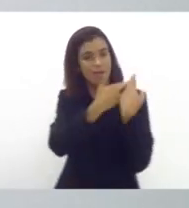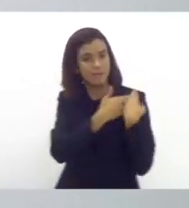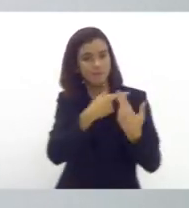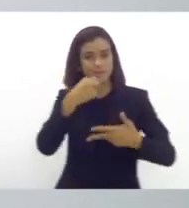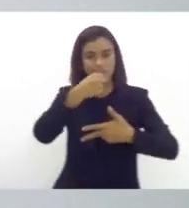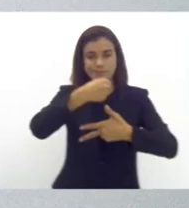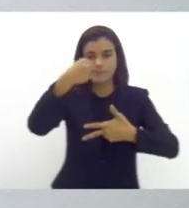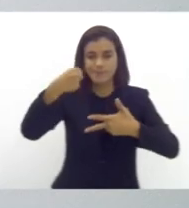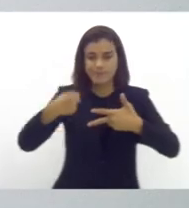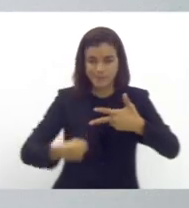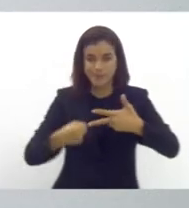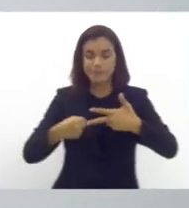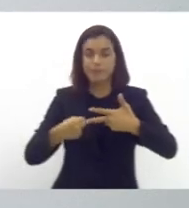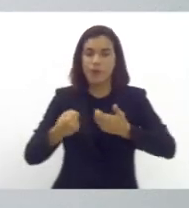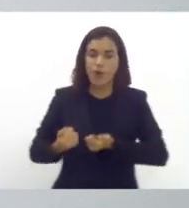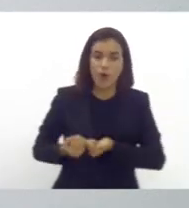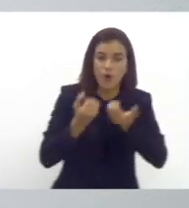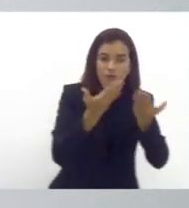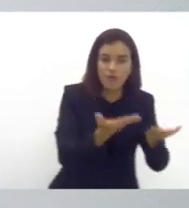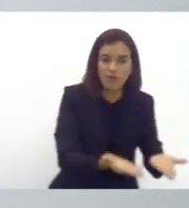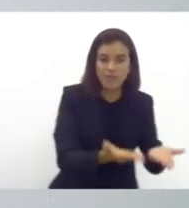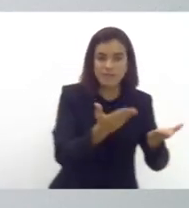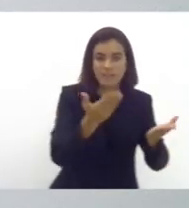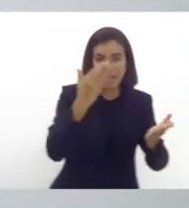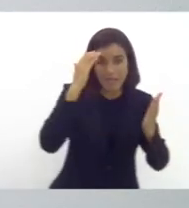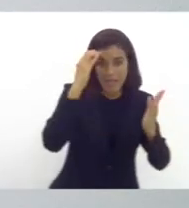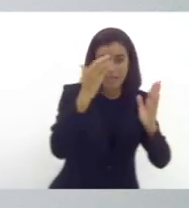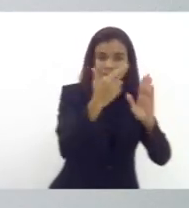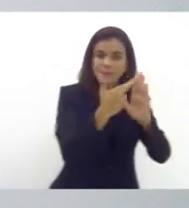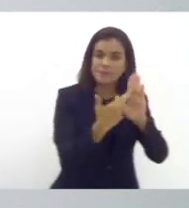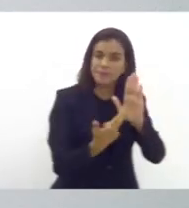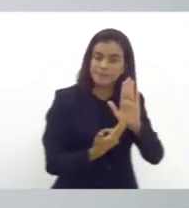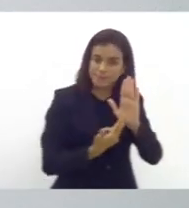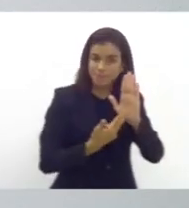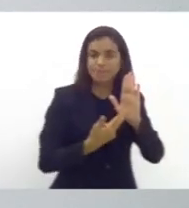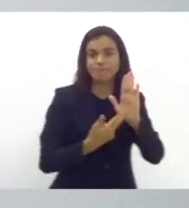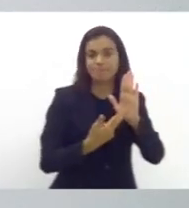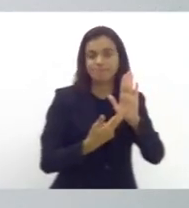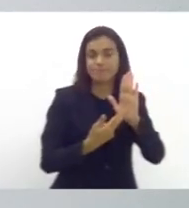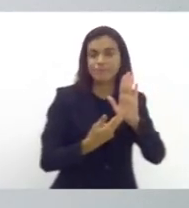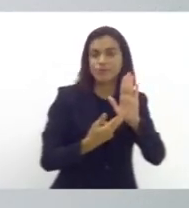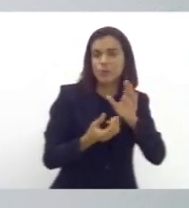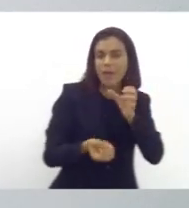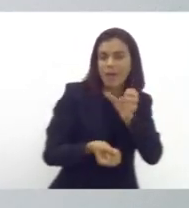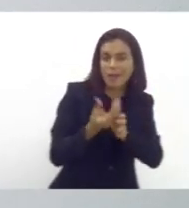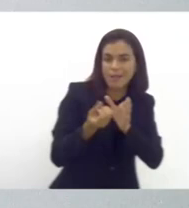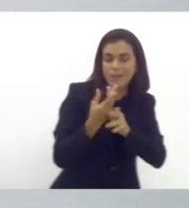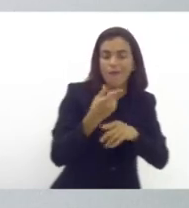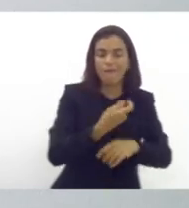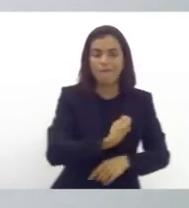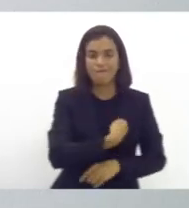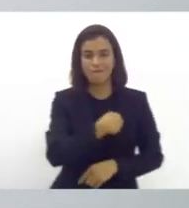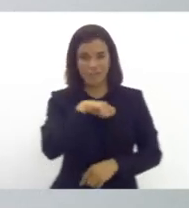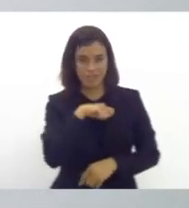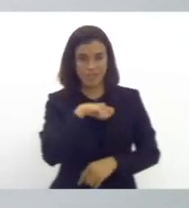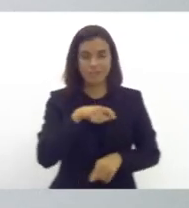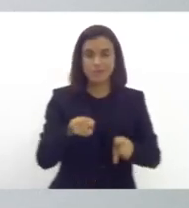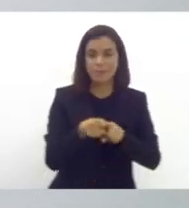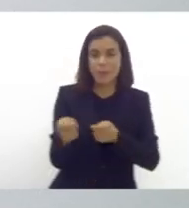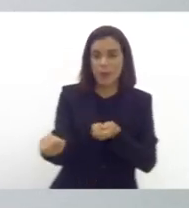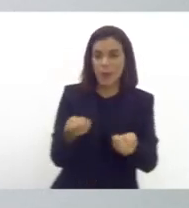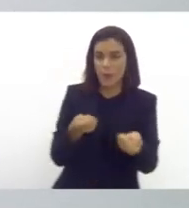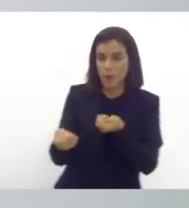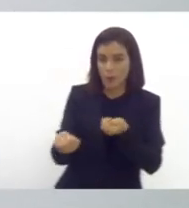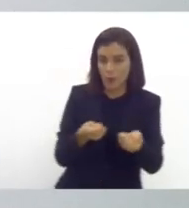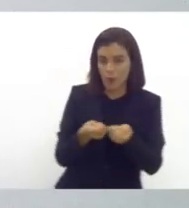poder público dispor nos termos da lei sobre sua regulamentação fiscalização e controle